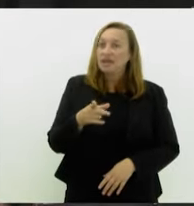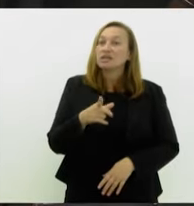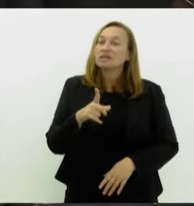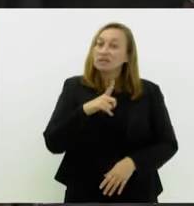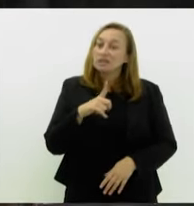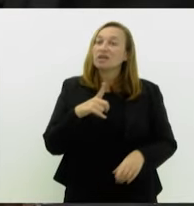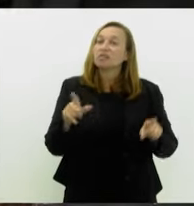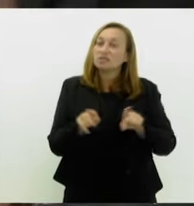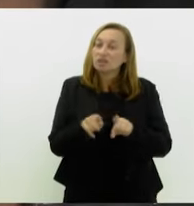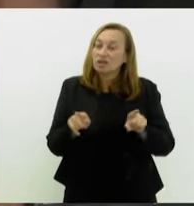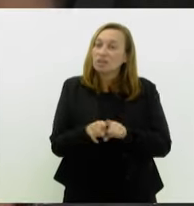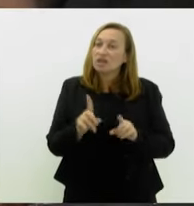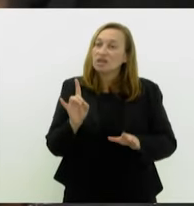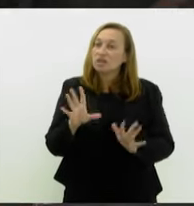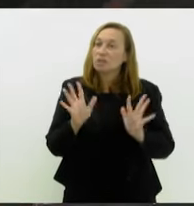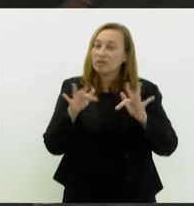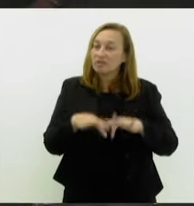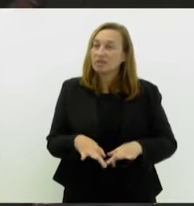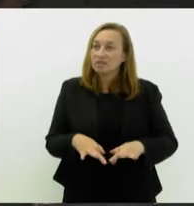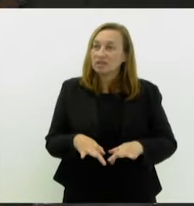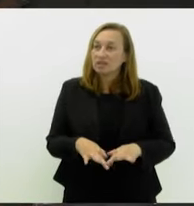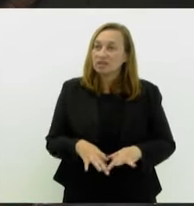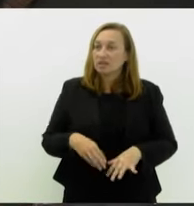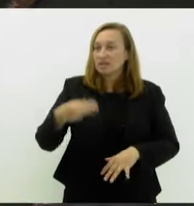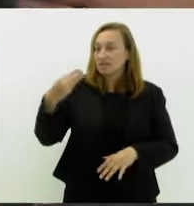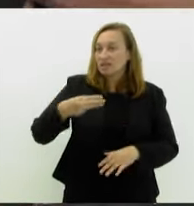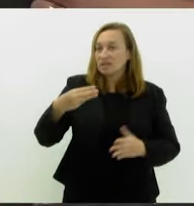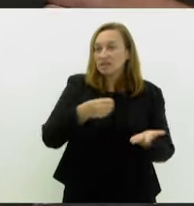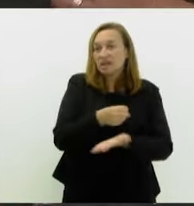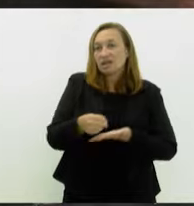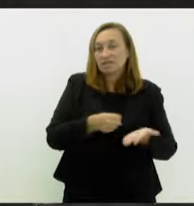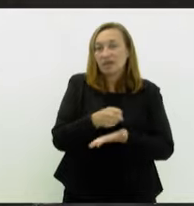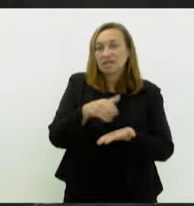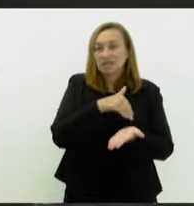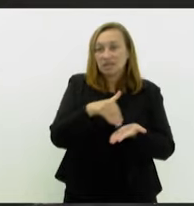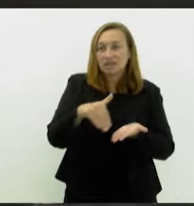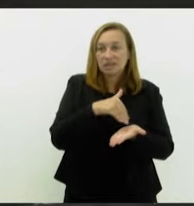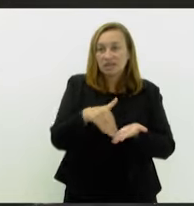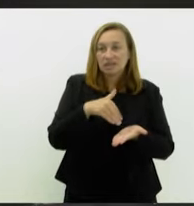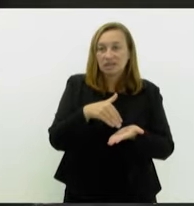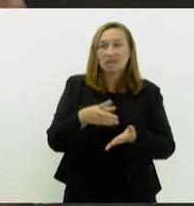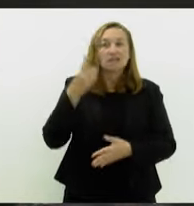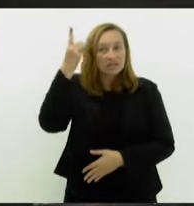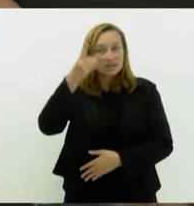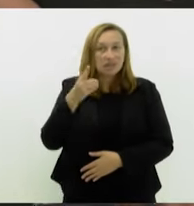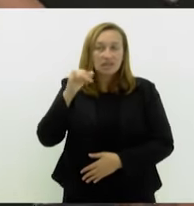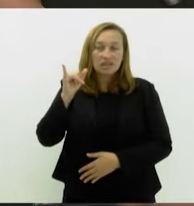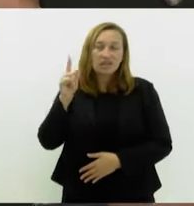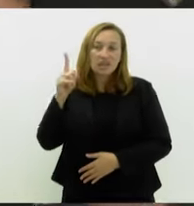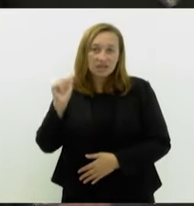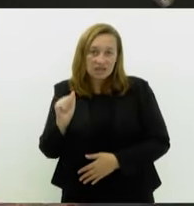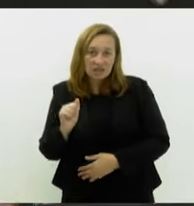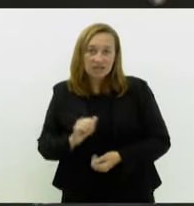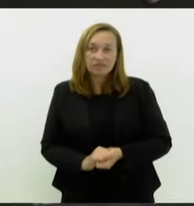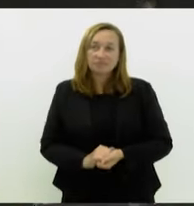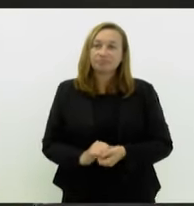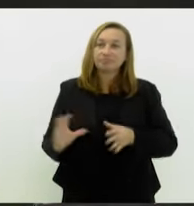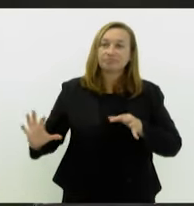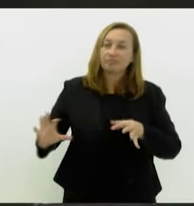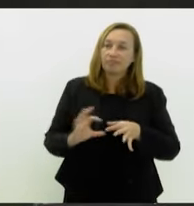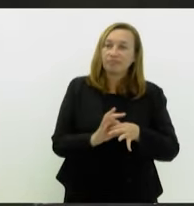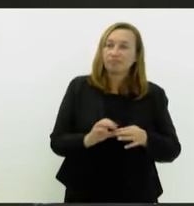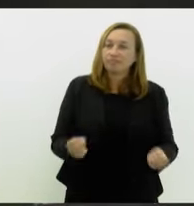temos também só para encerrar isso um terceiro Pilar na secretaria que é comandada pela deputada tá ligada